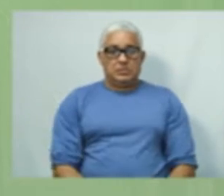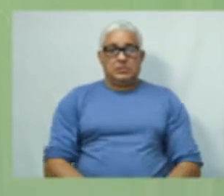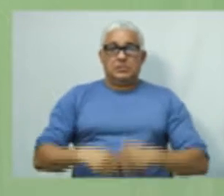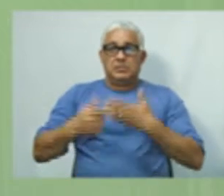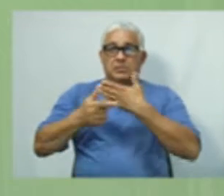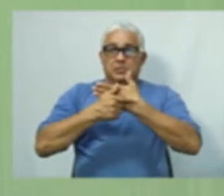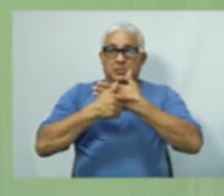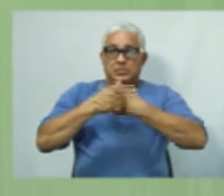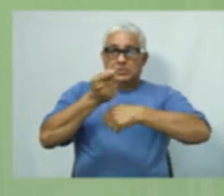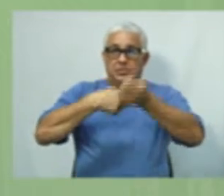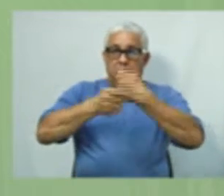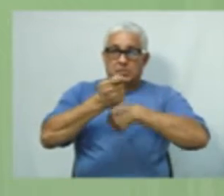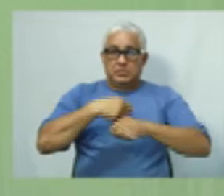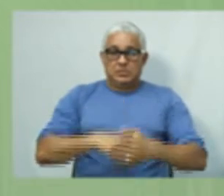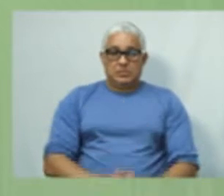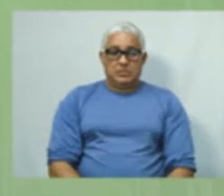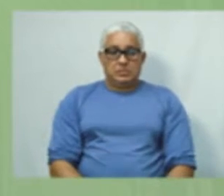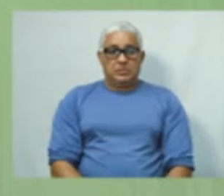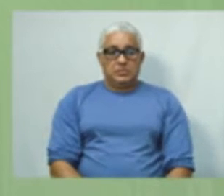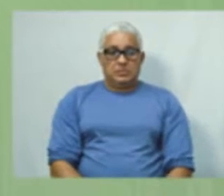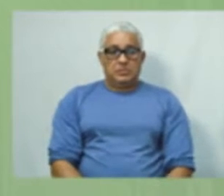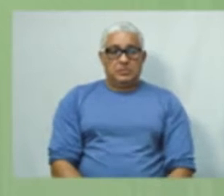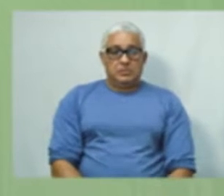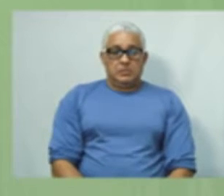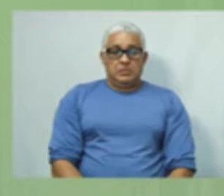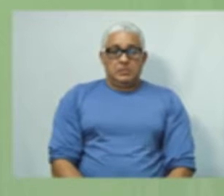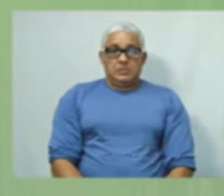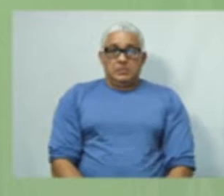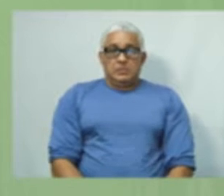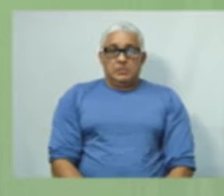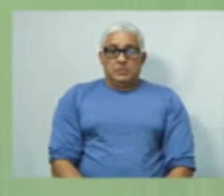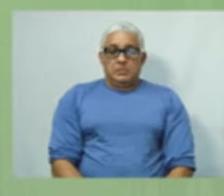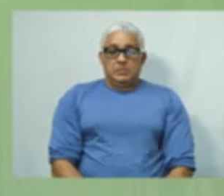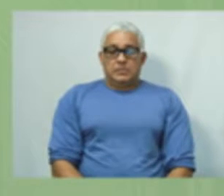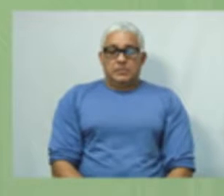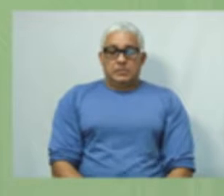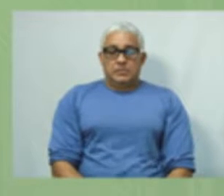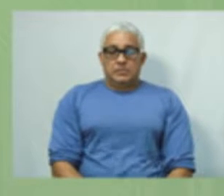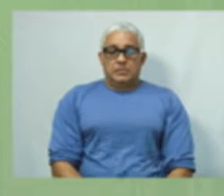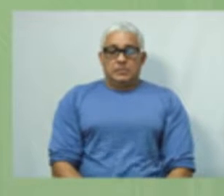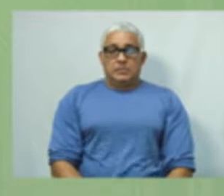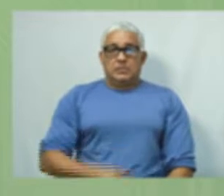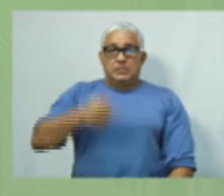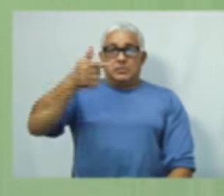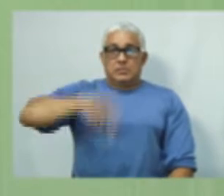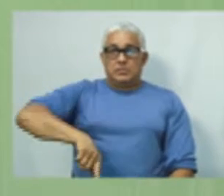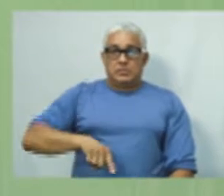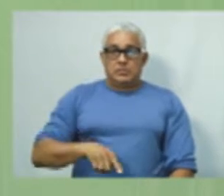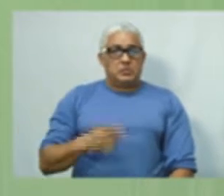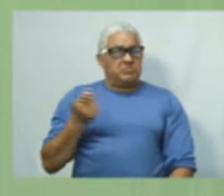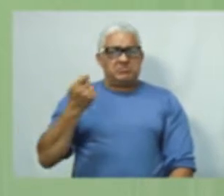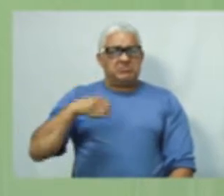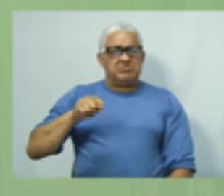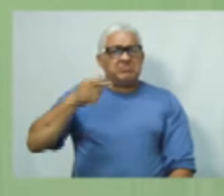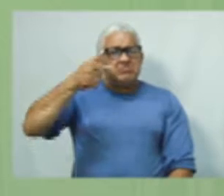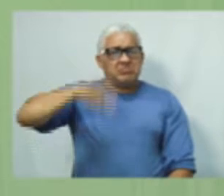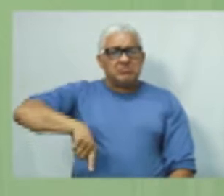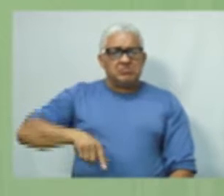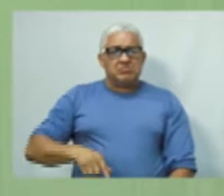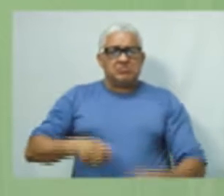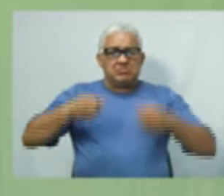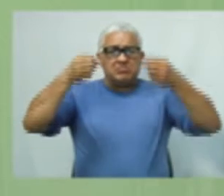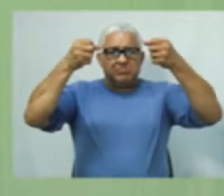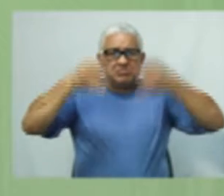Funções administrativas. Então, eu não vou nem repetir ou preciso, pessoal, as